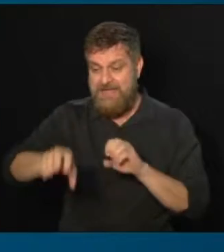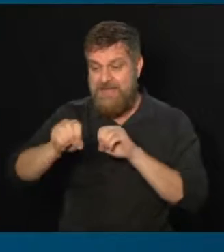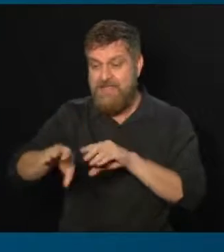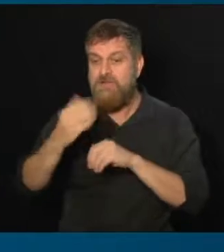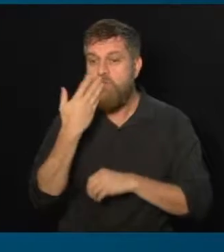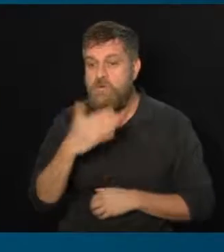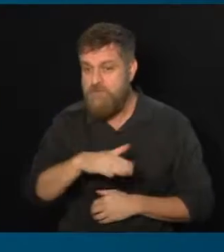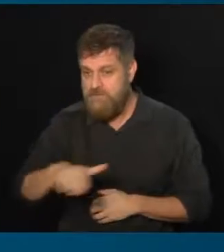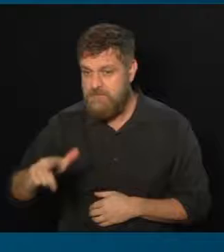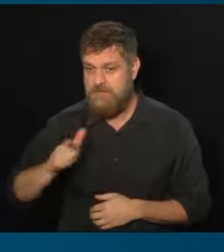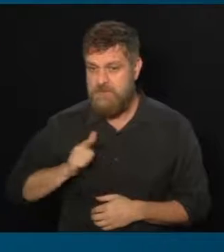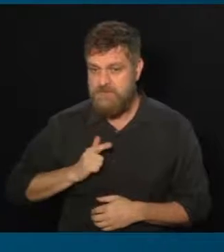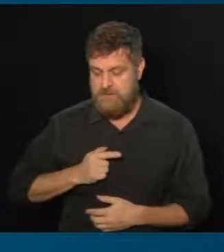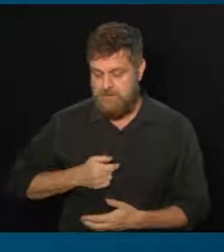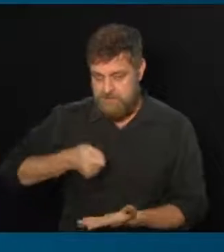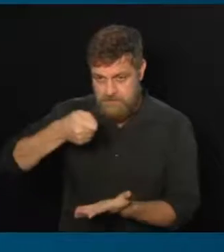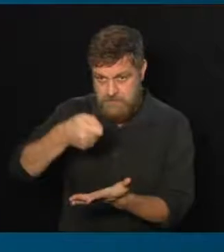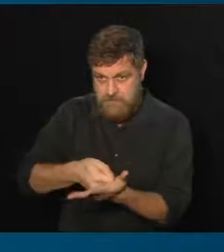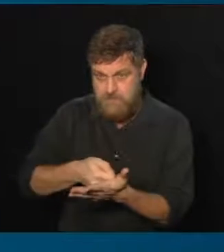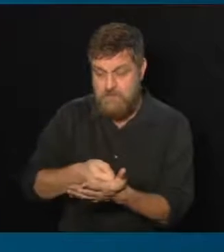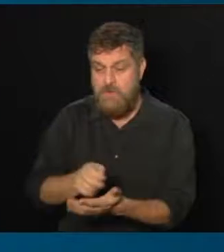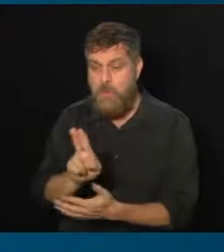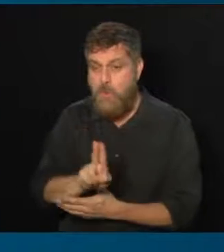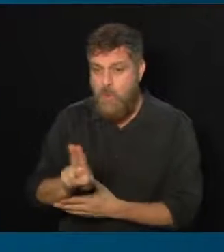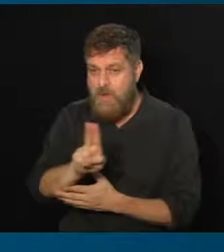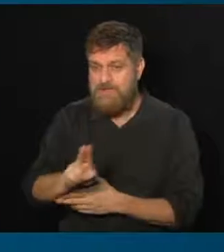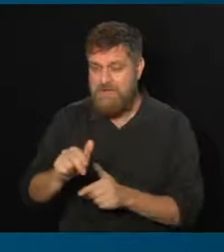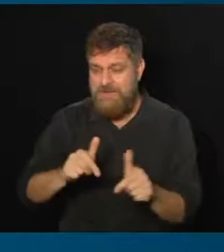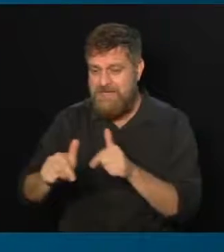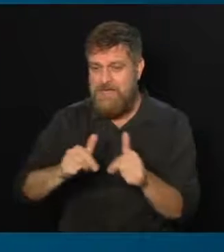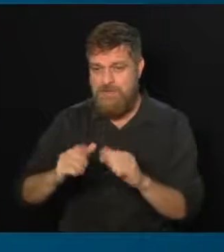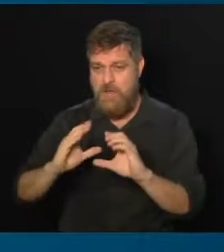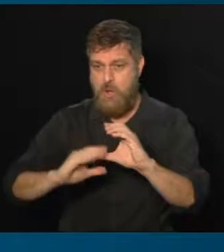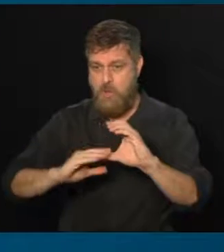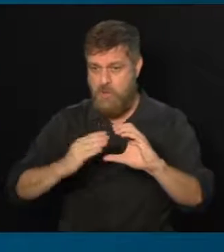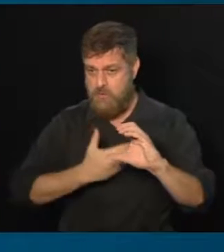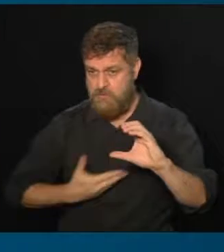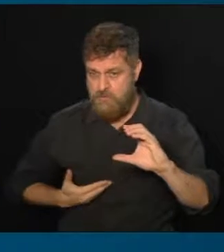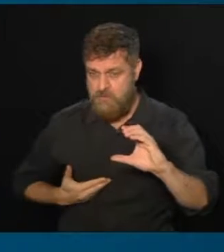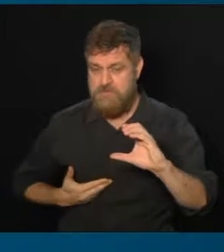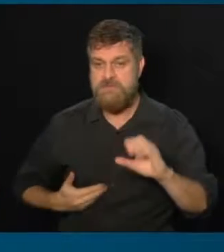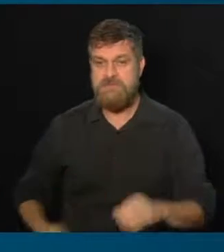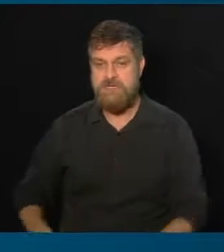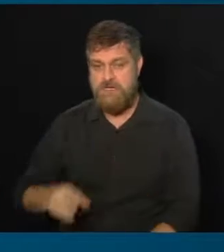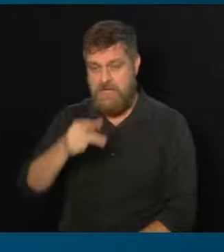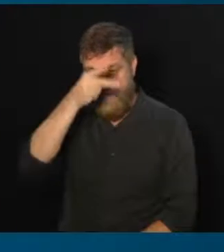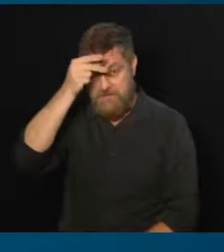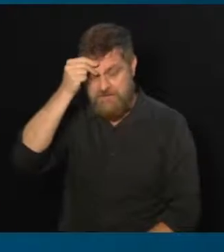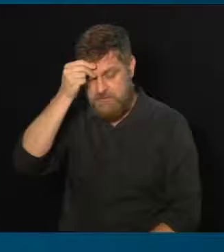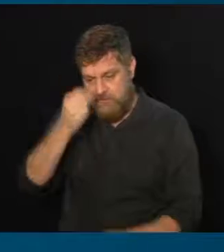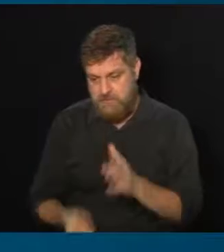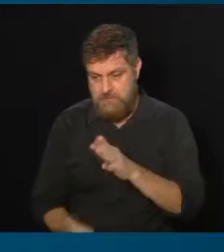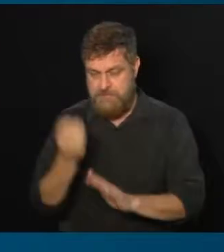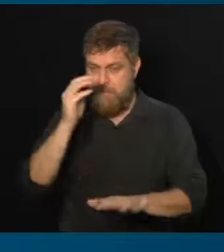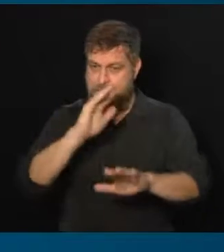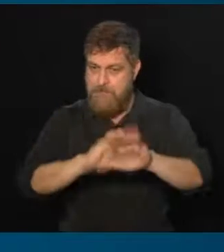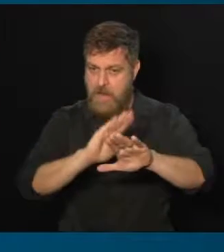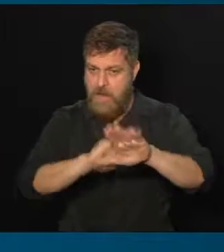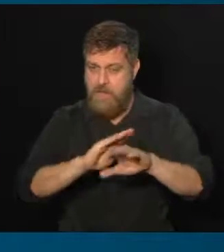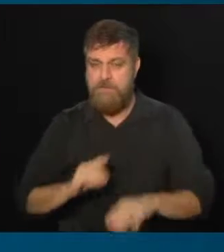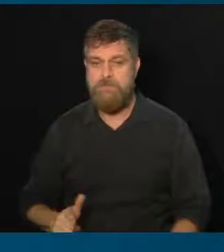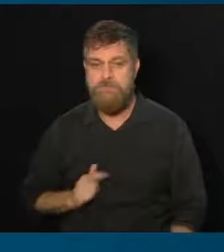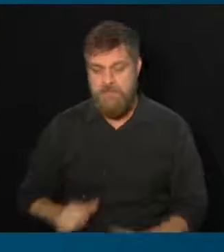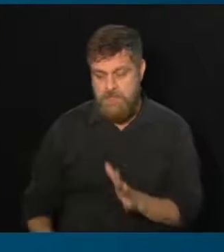infantil e determina que eles serão utilizados para os próximos concursos que a prefeitura pretende realizar. Em